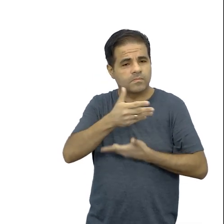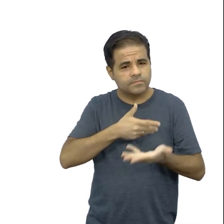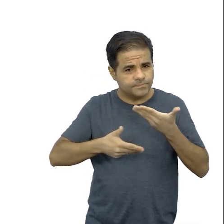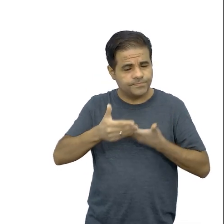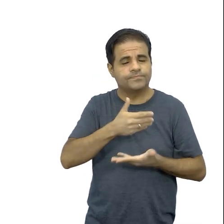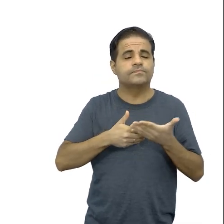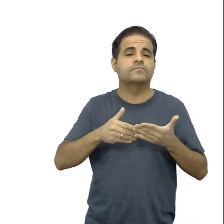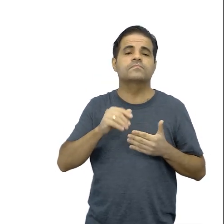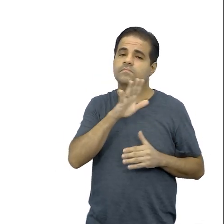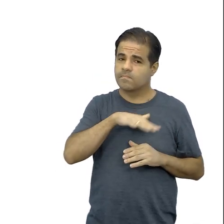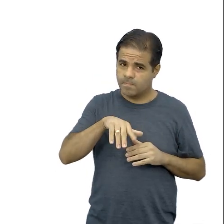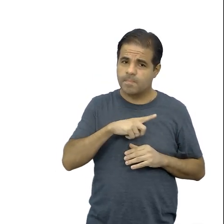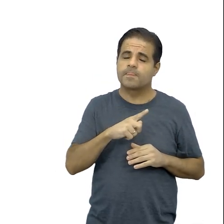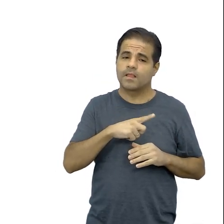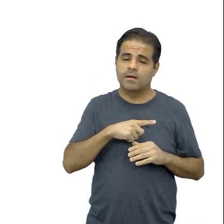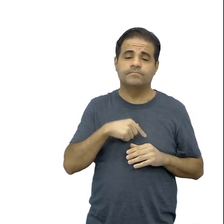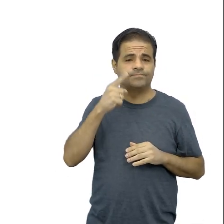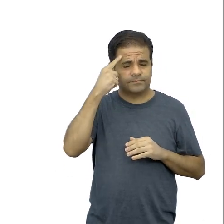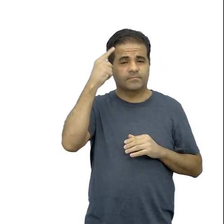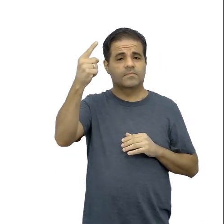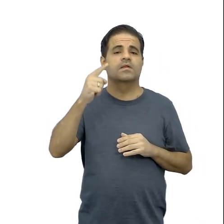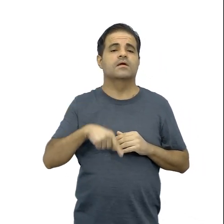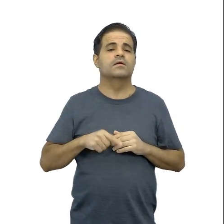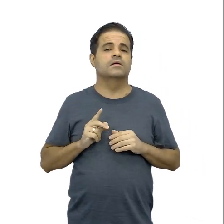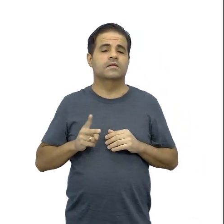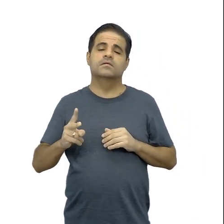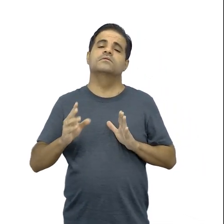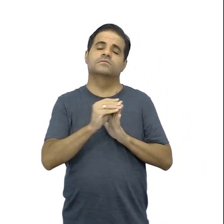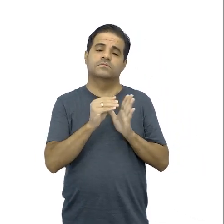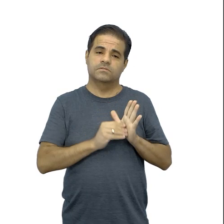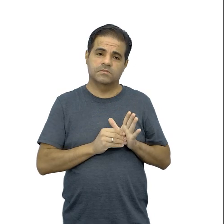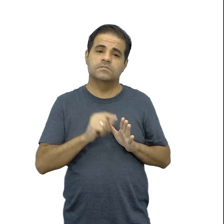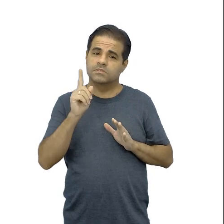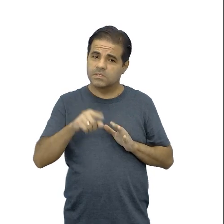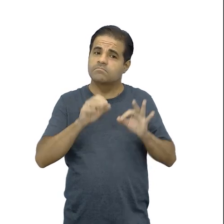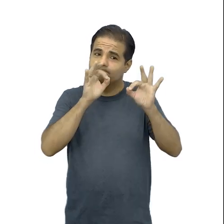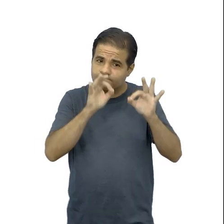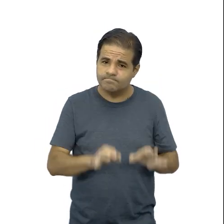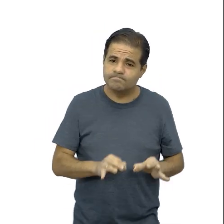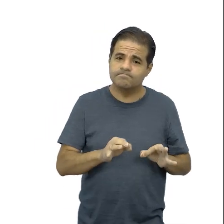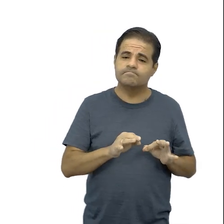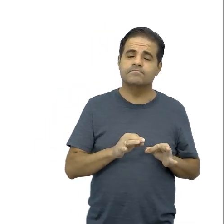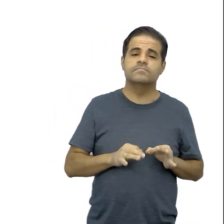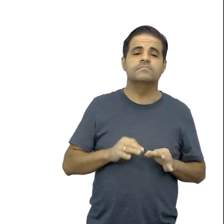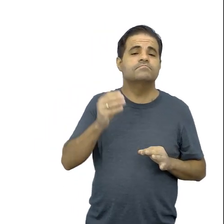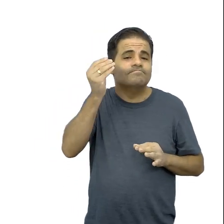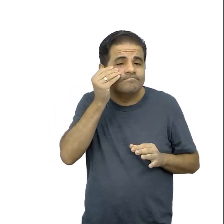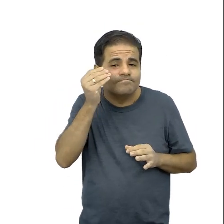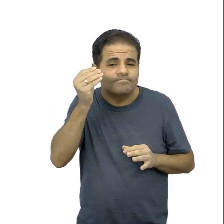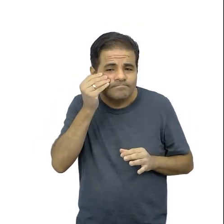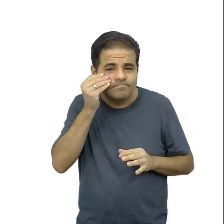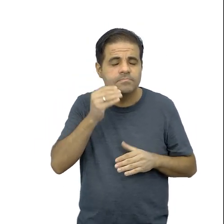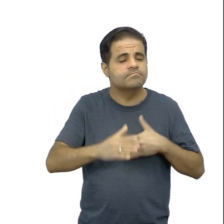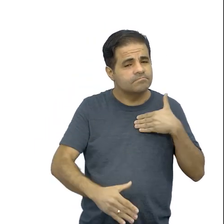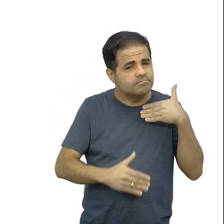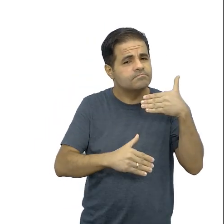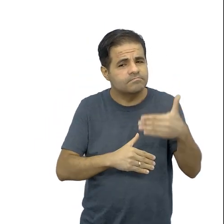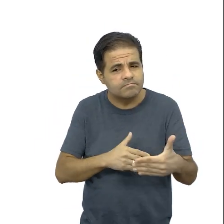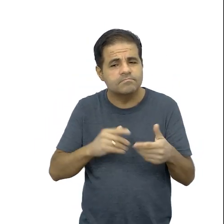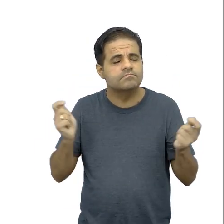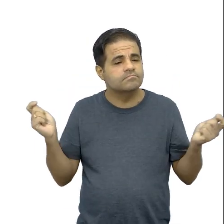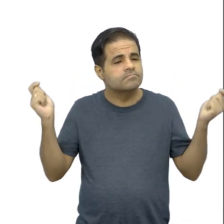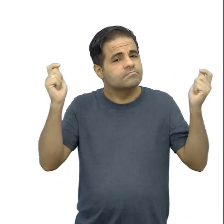primeiro bimestre, tá bem? A ideia desse roteiro é mesmo, de fato, evidenciarmos, à medida do